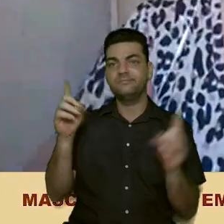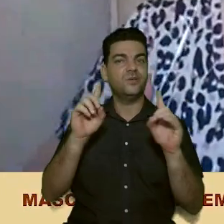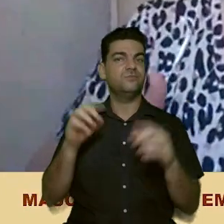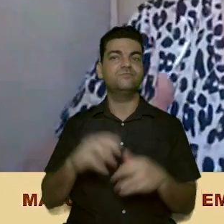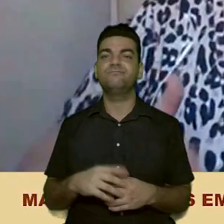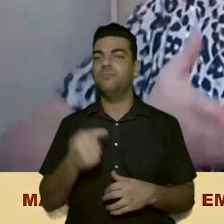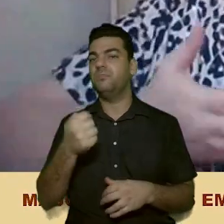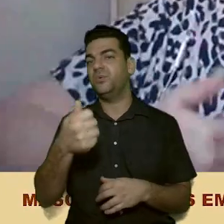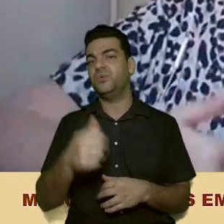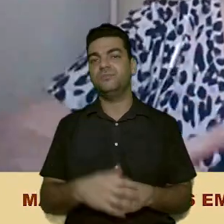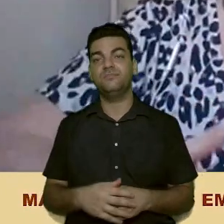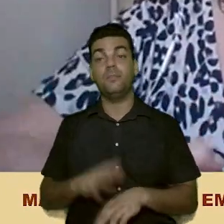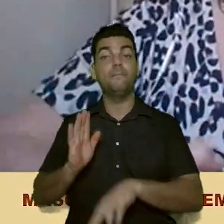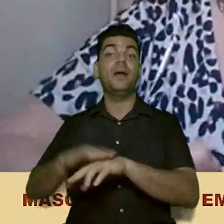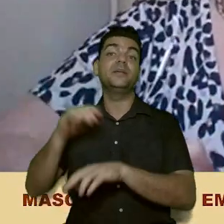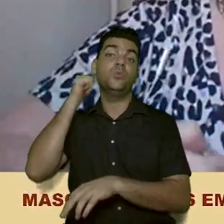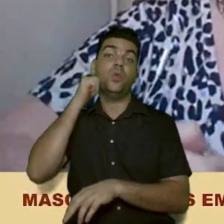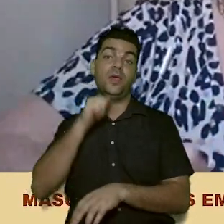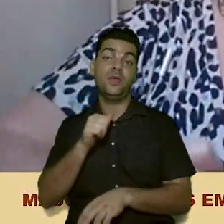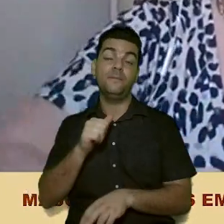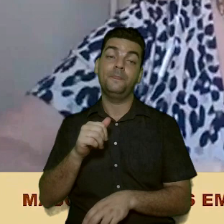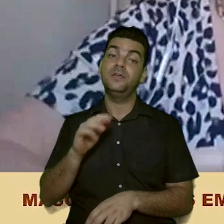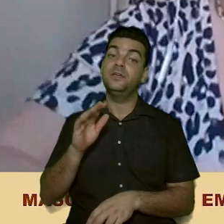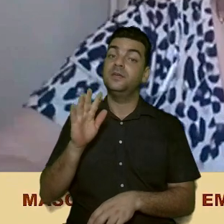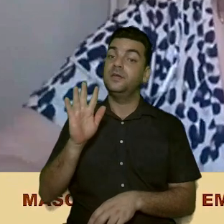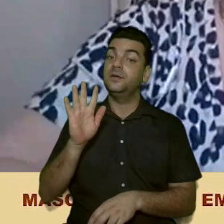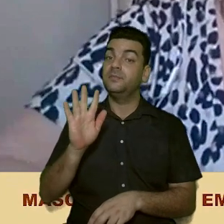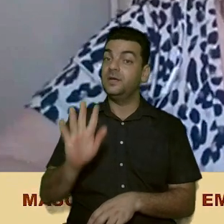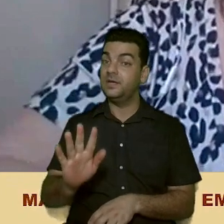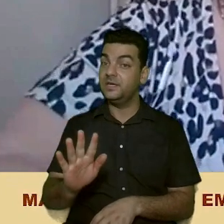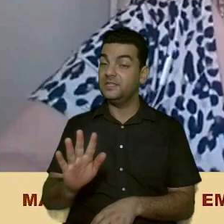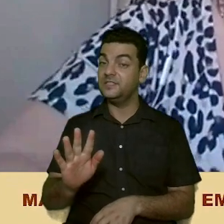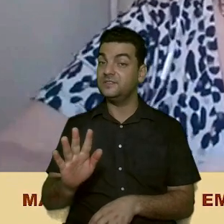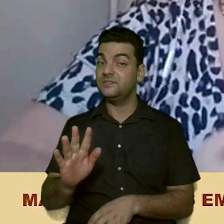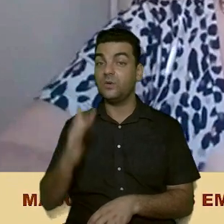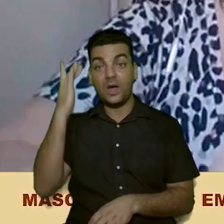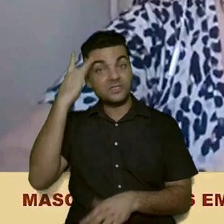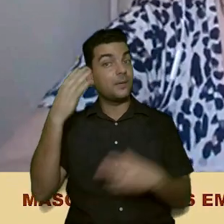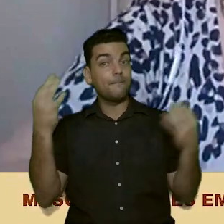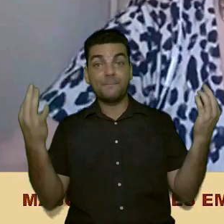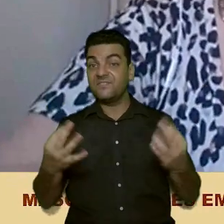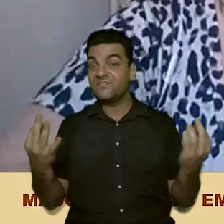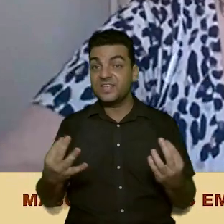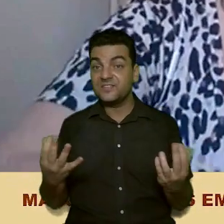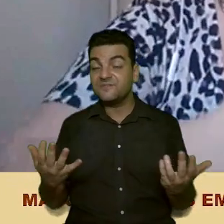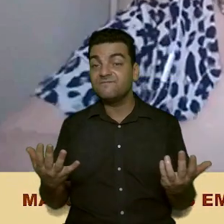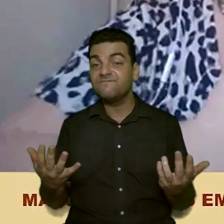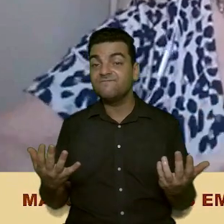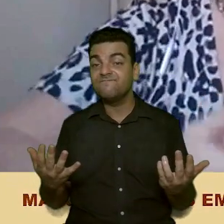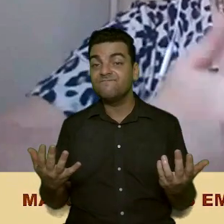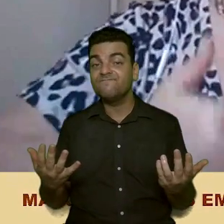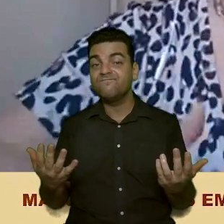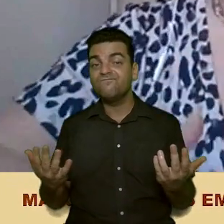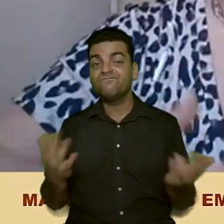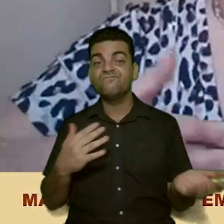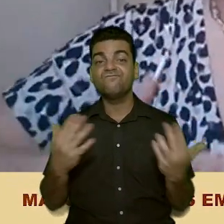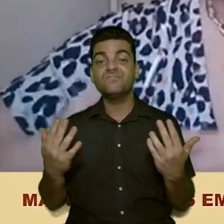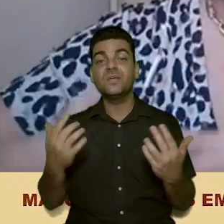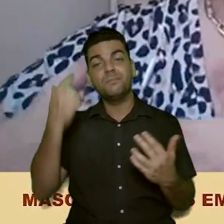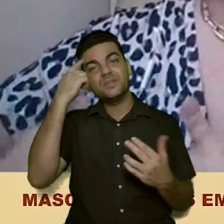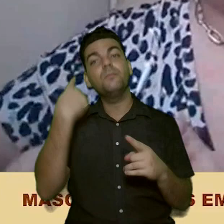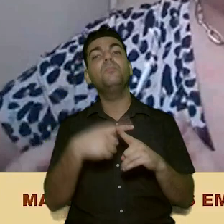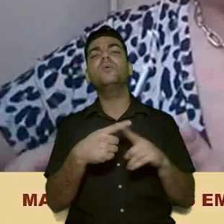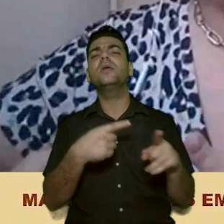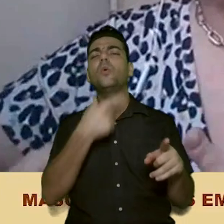uma existência. Mas se tivesse muito bom, se fosse muito agradável, a gente não teria esses índices com